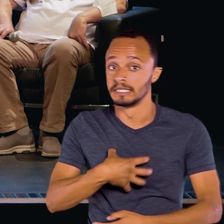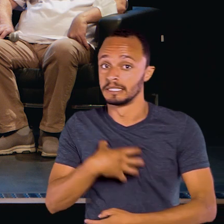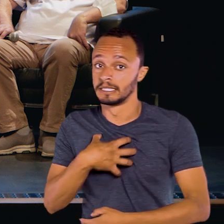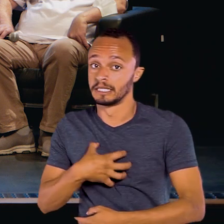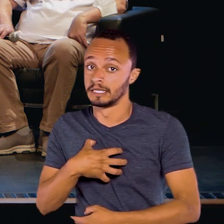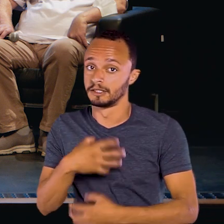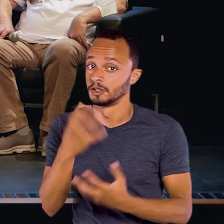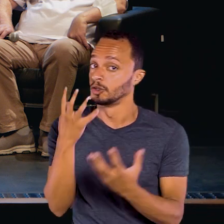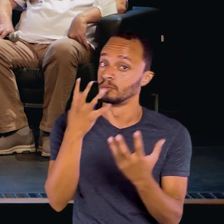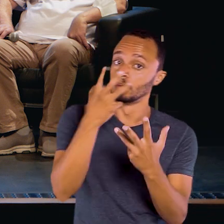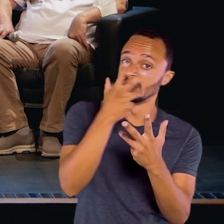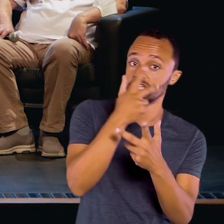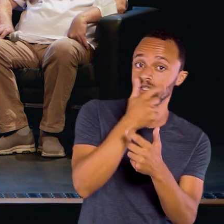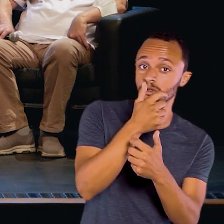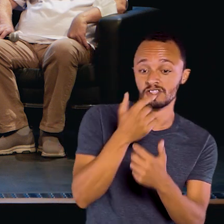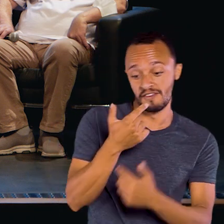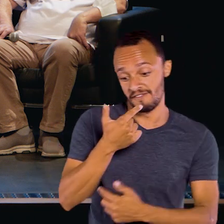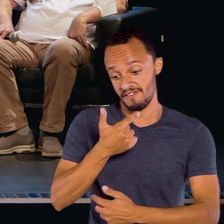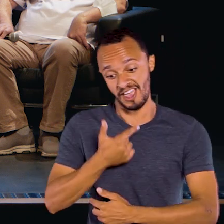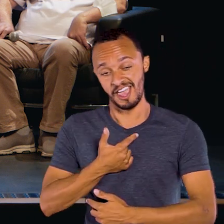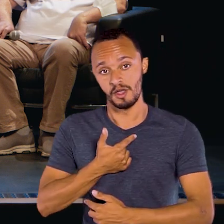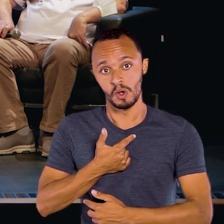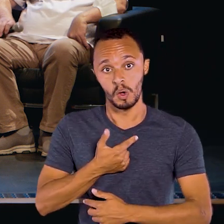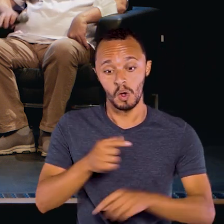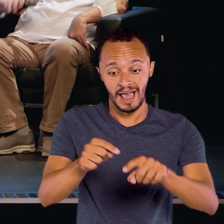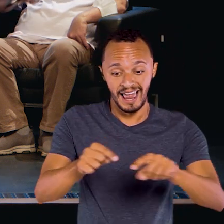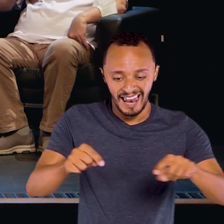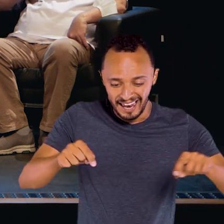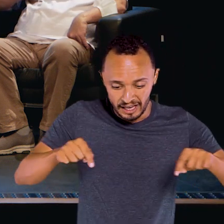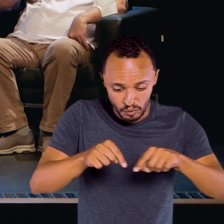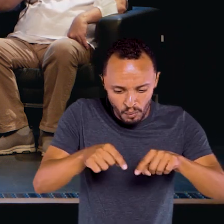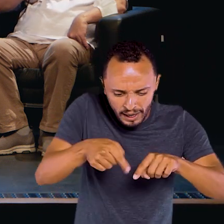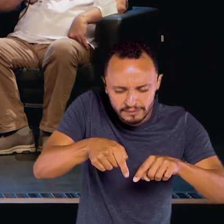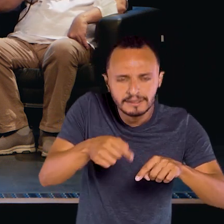Então, foi um exercício interessante de fazer.